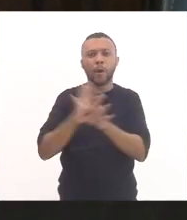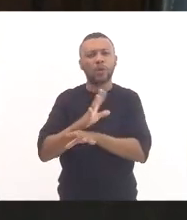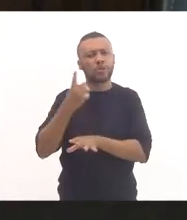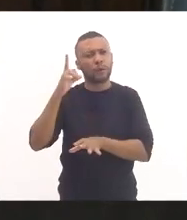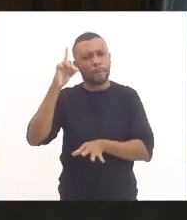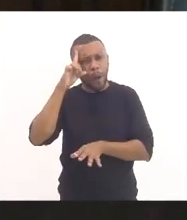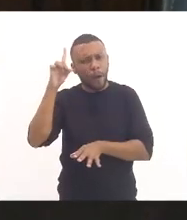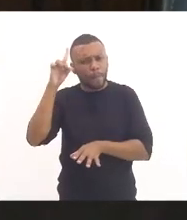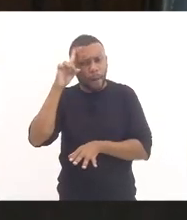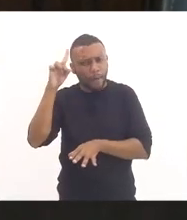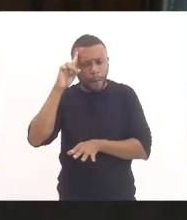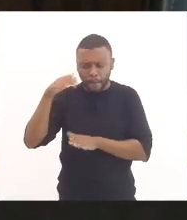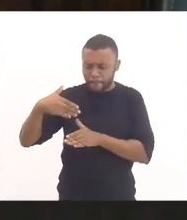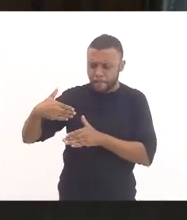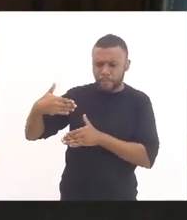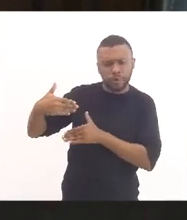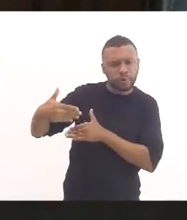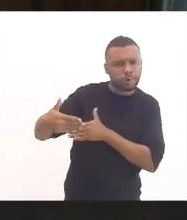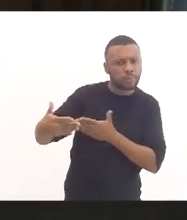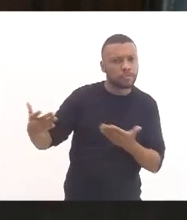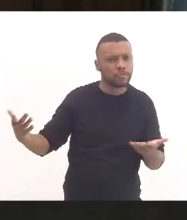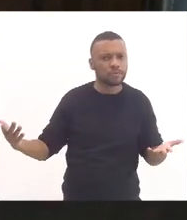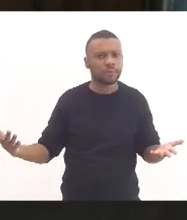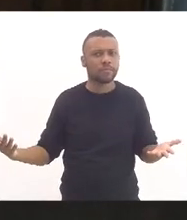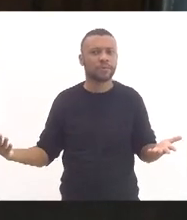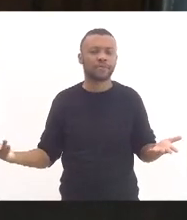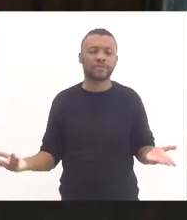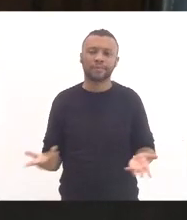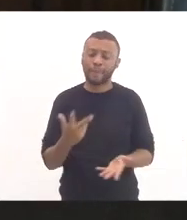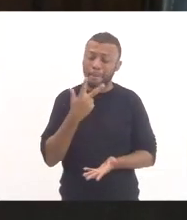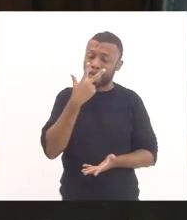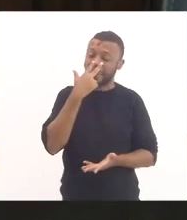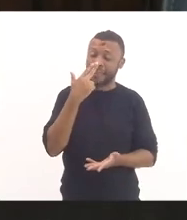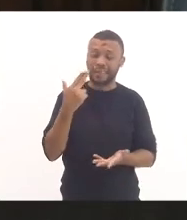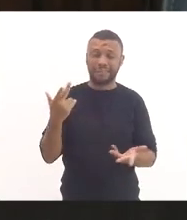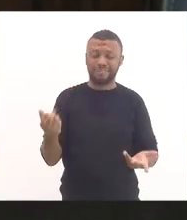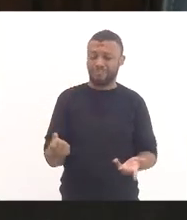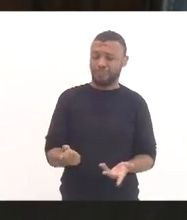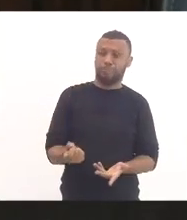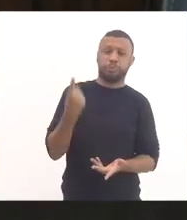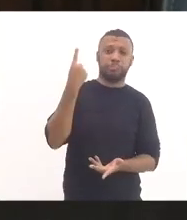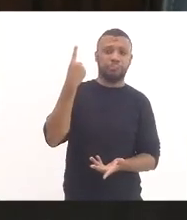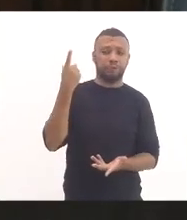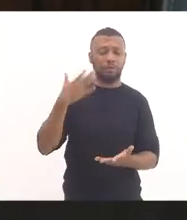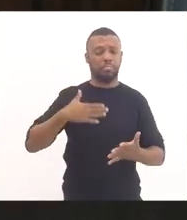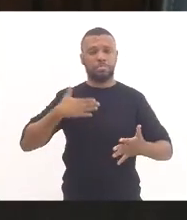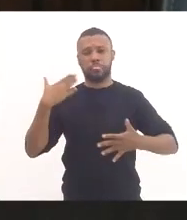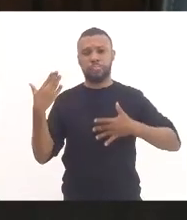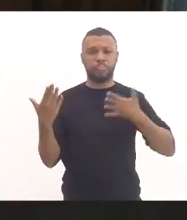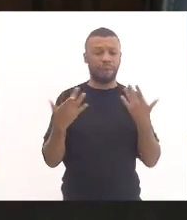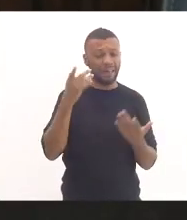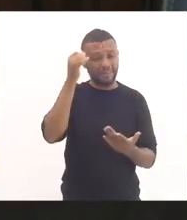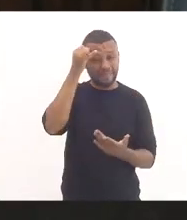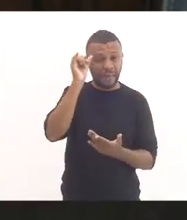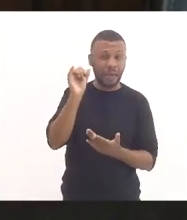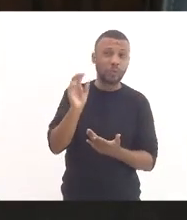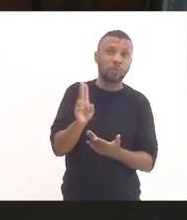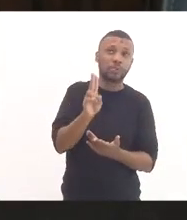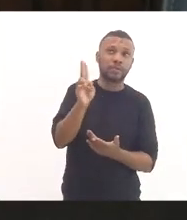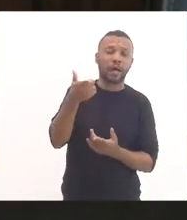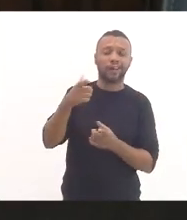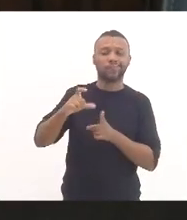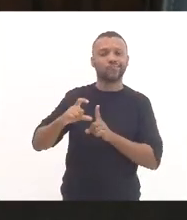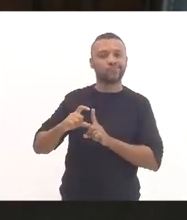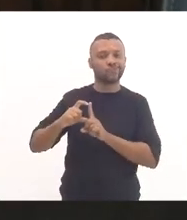no seu dia a dia com isso Chega a ser exótico para não usar de um